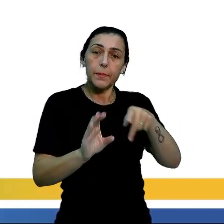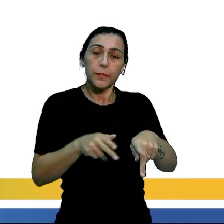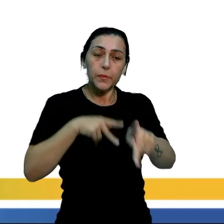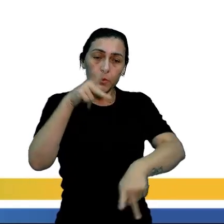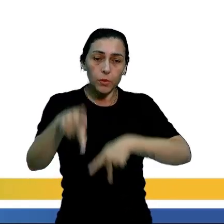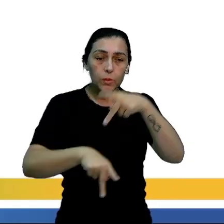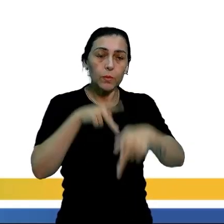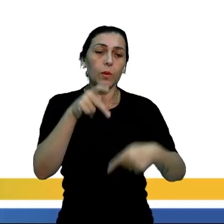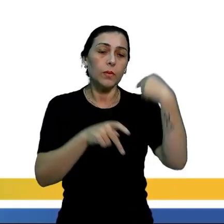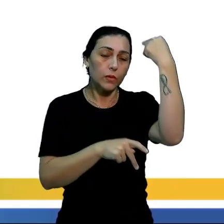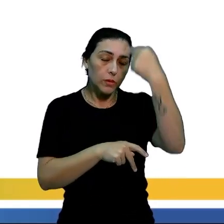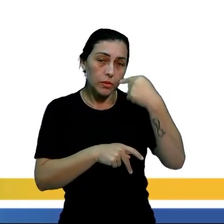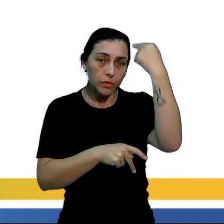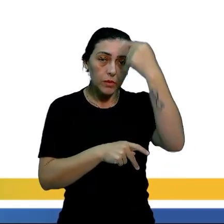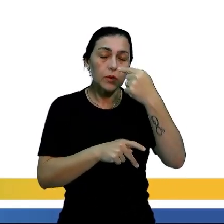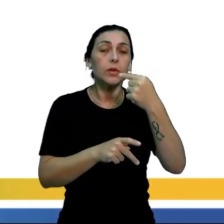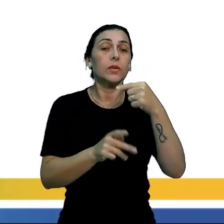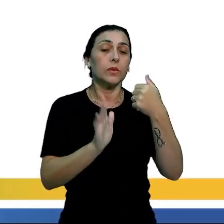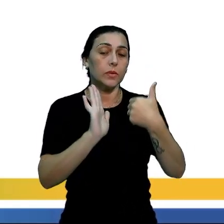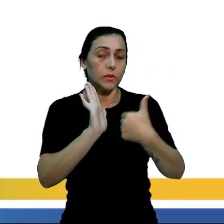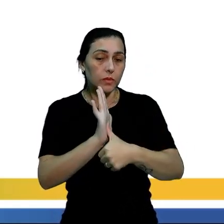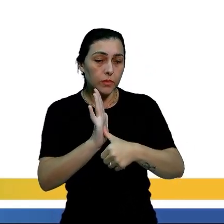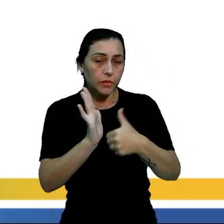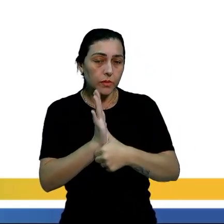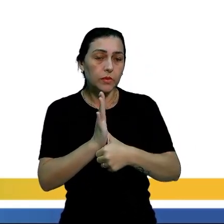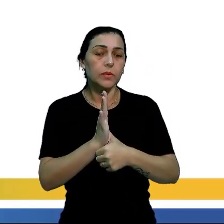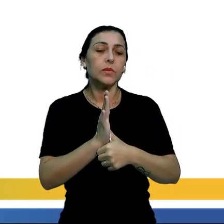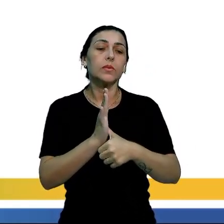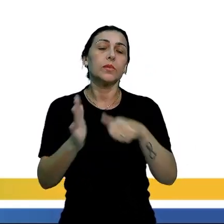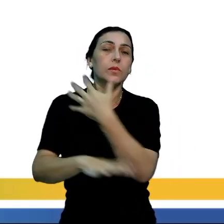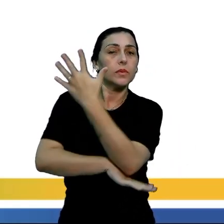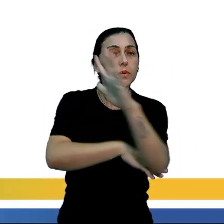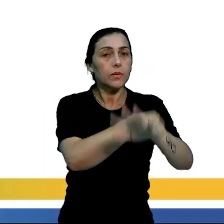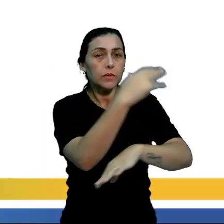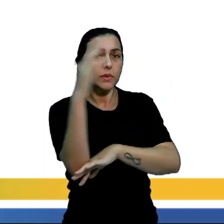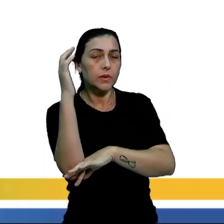povo árabe, de sua identificação com os elementos da natureza.